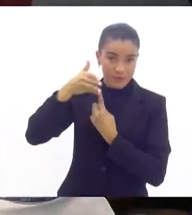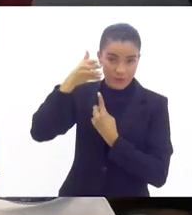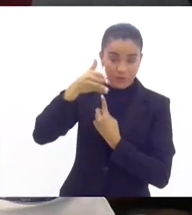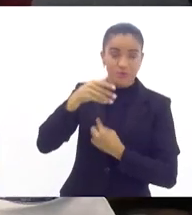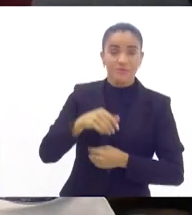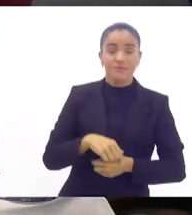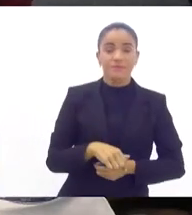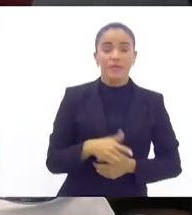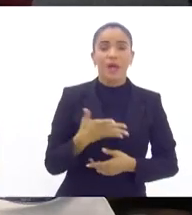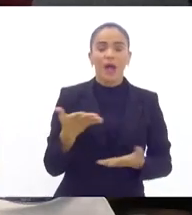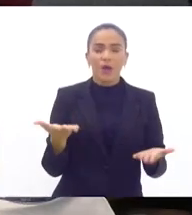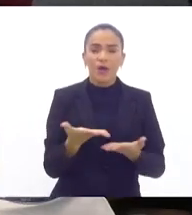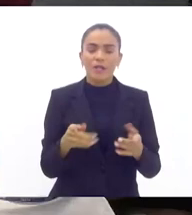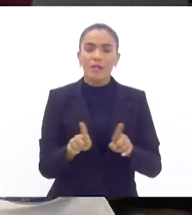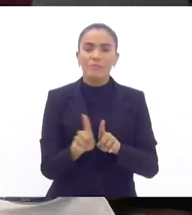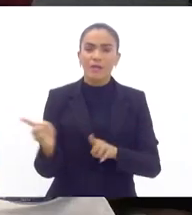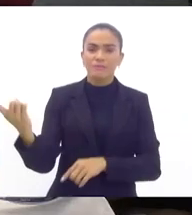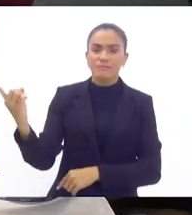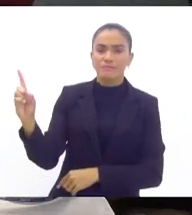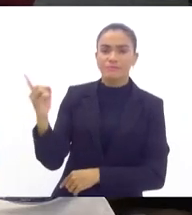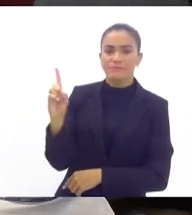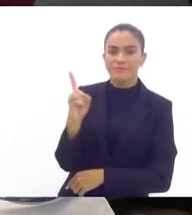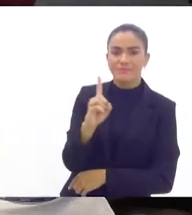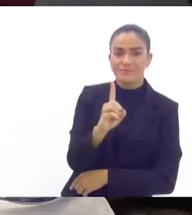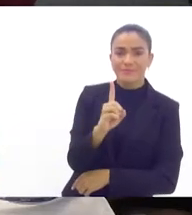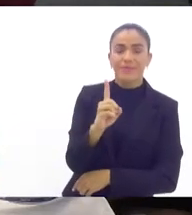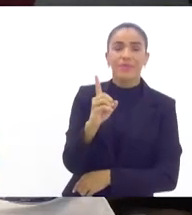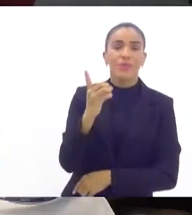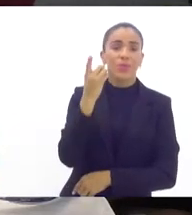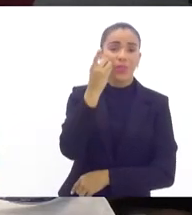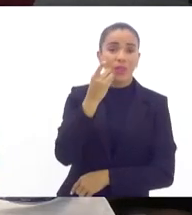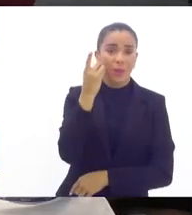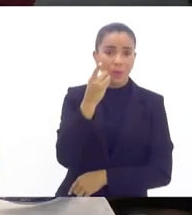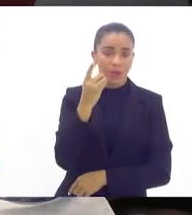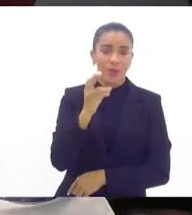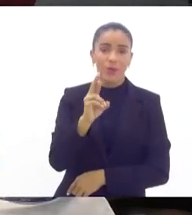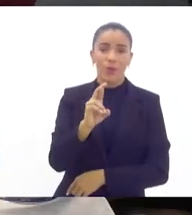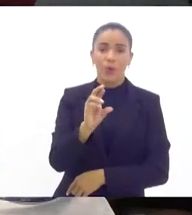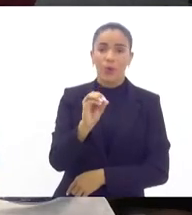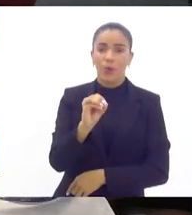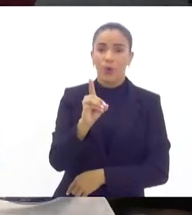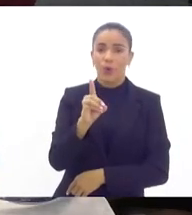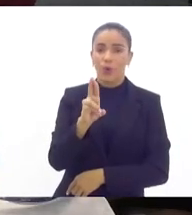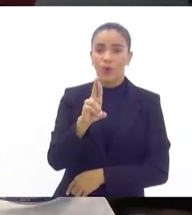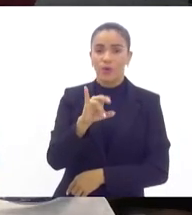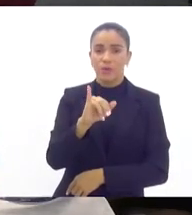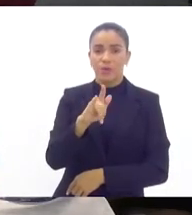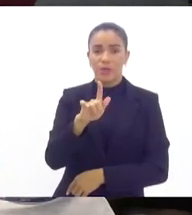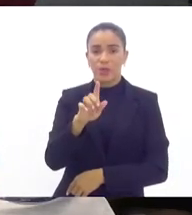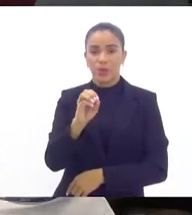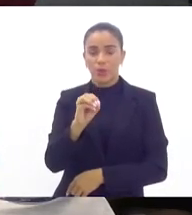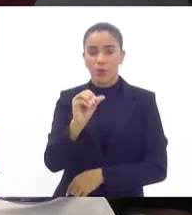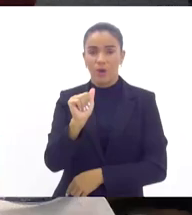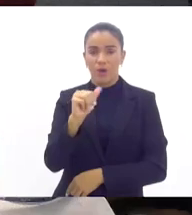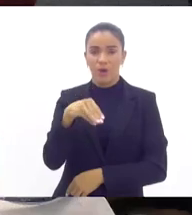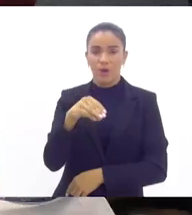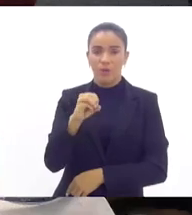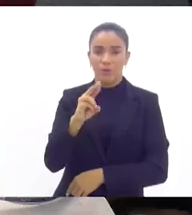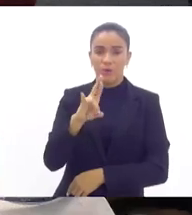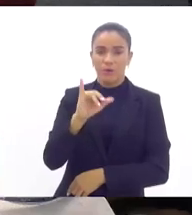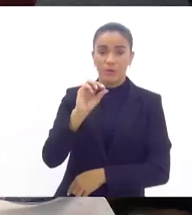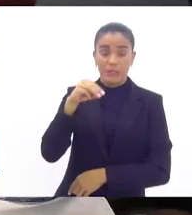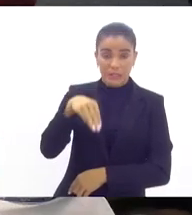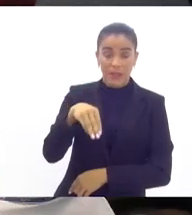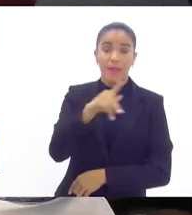eu quero registrar a chegada do deputado Rodrigo Amorim que é o presidente da